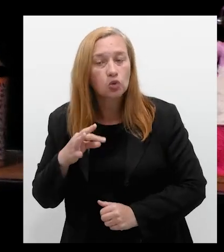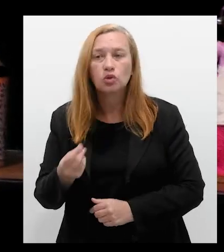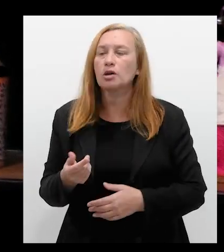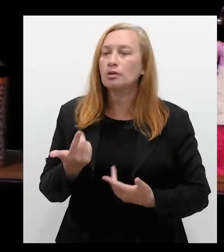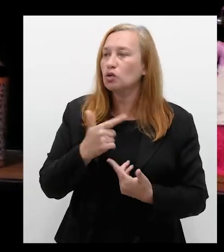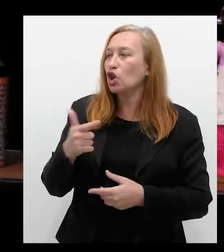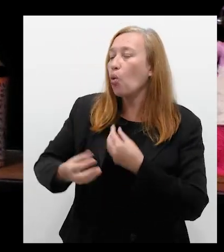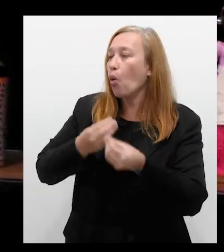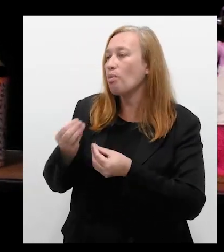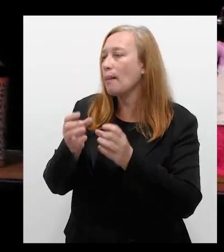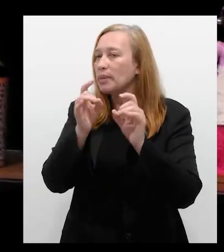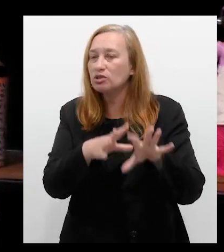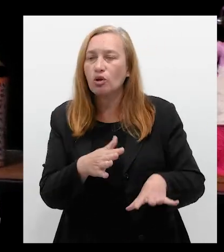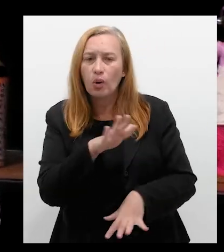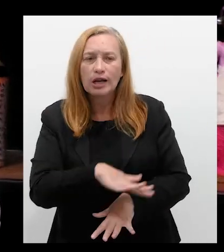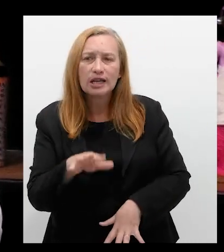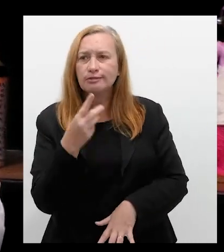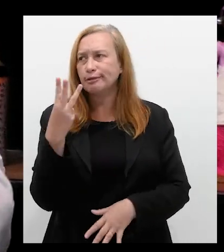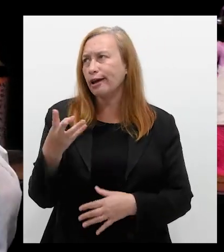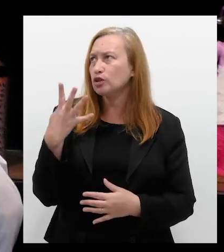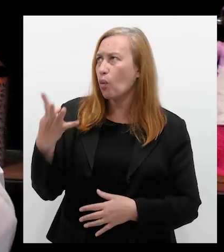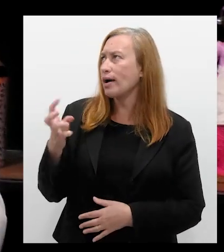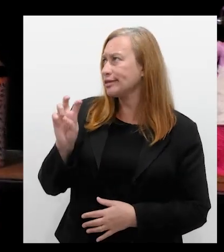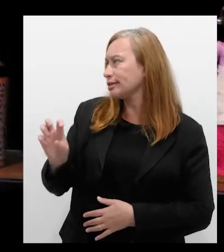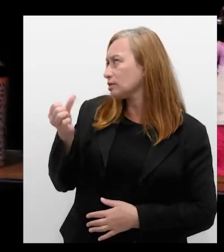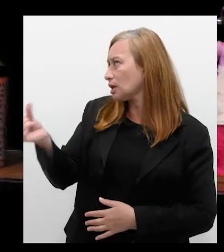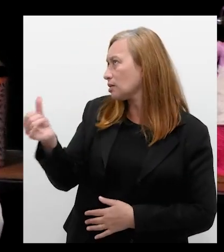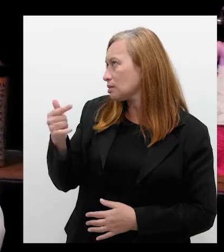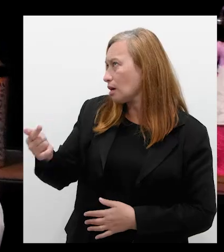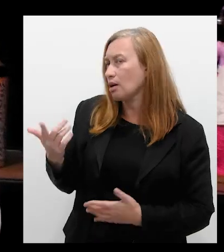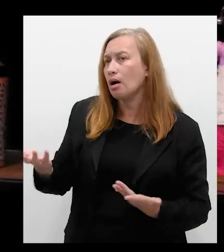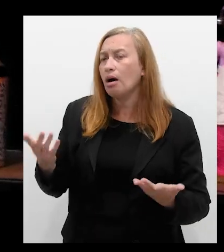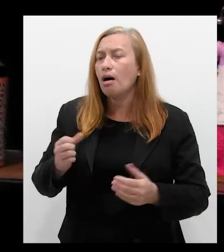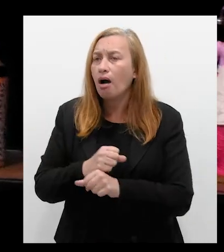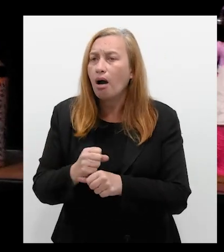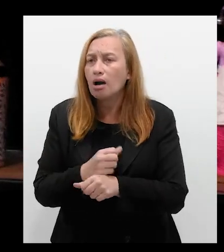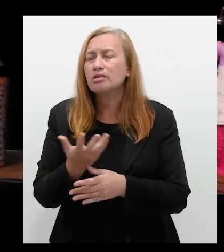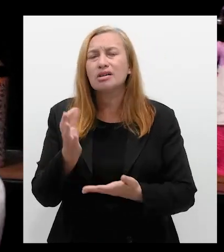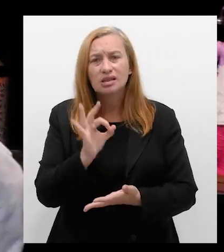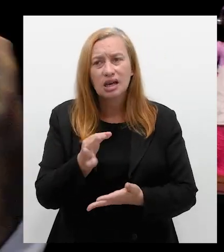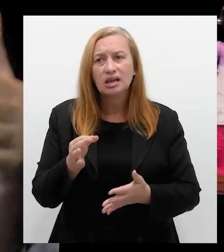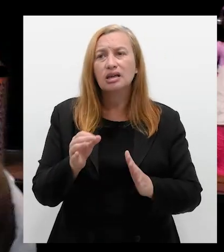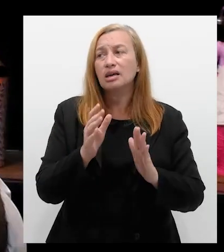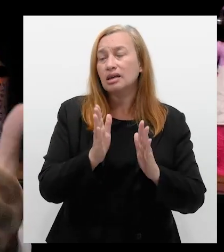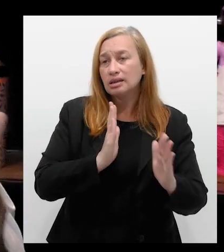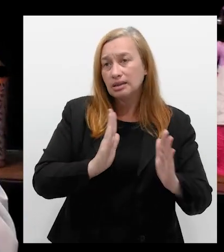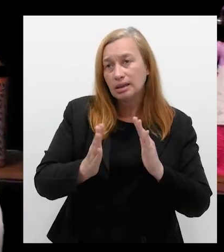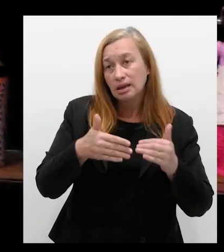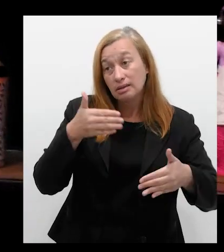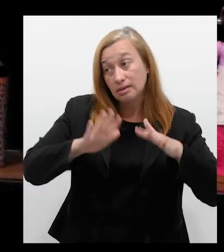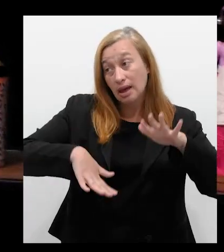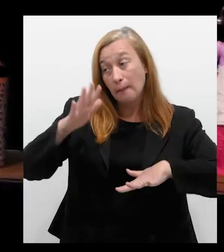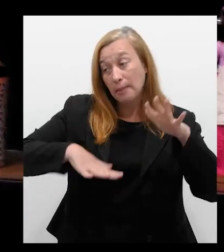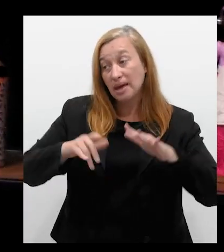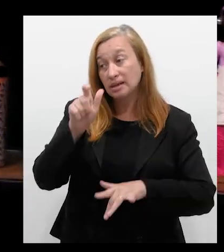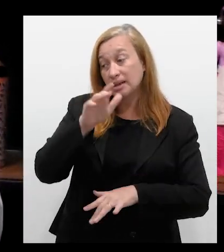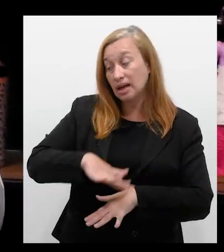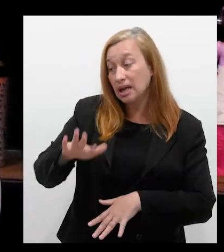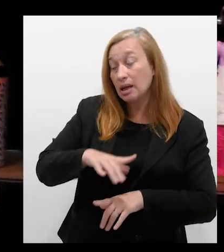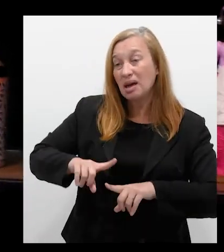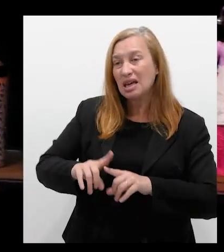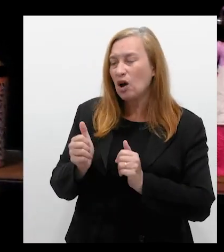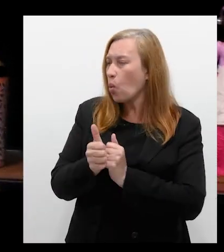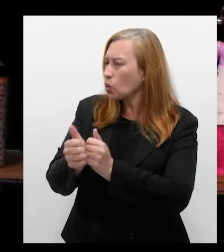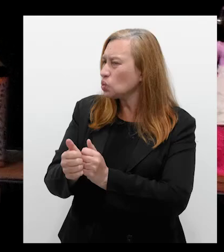Então, a gente não tem como deixar uma criança de 3, 4, 5, 6 anos, né? Claro que cada caso é um caso, mas a gente não tem como deixar que